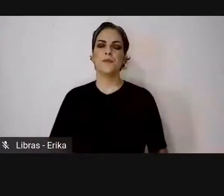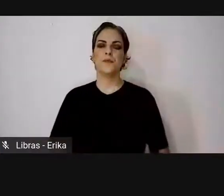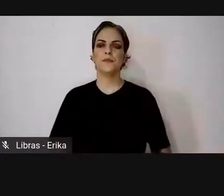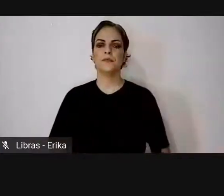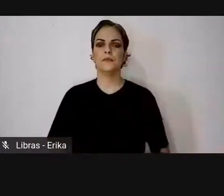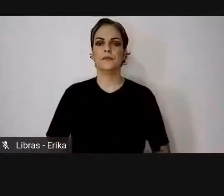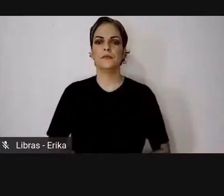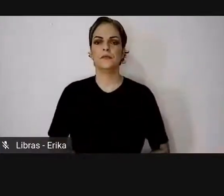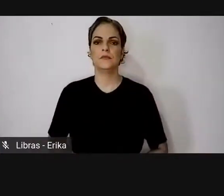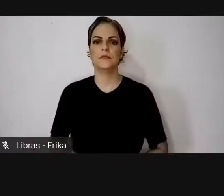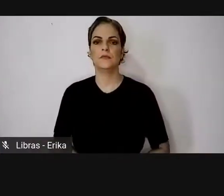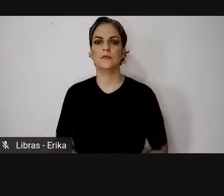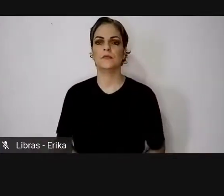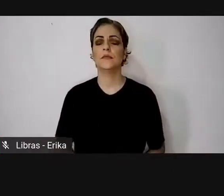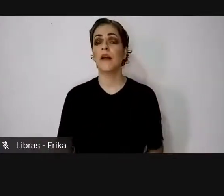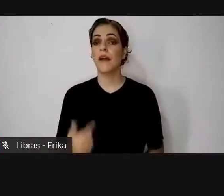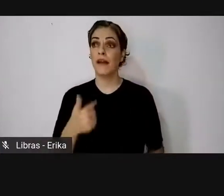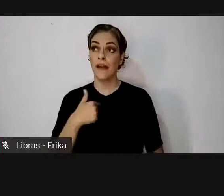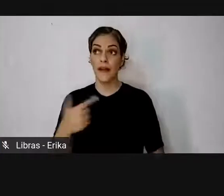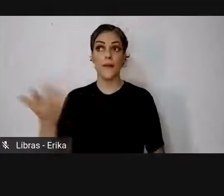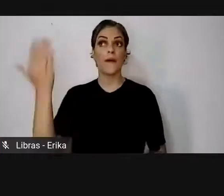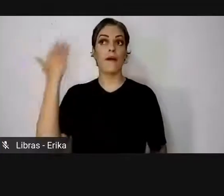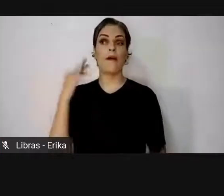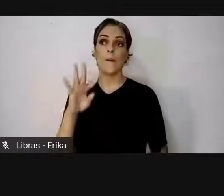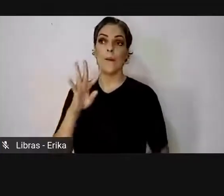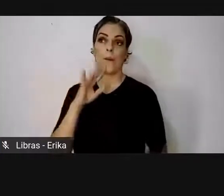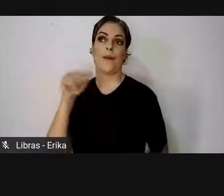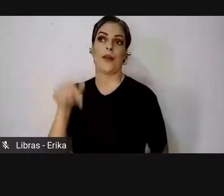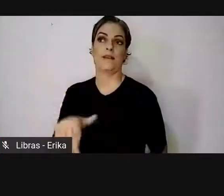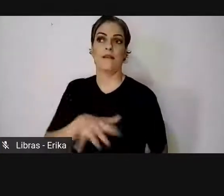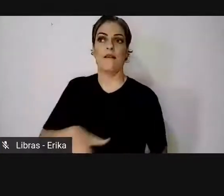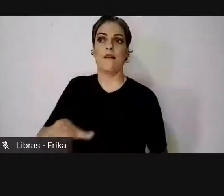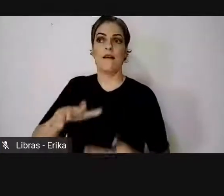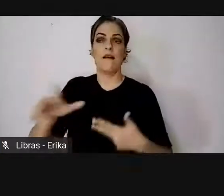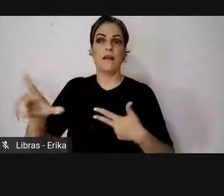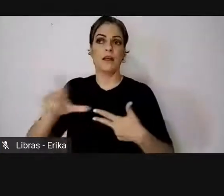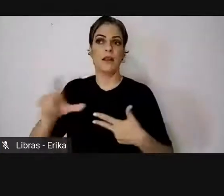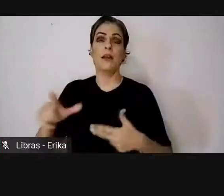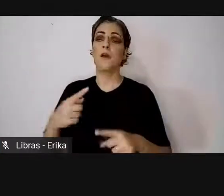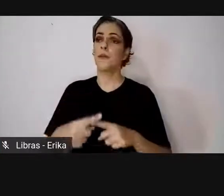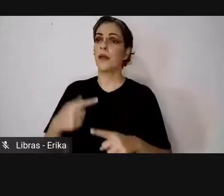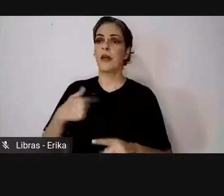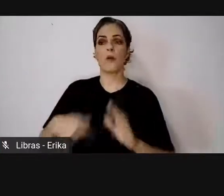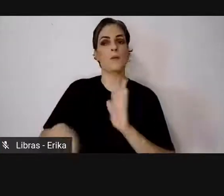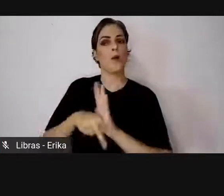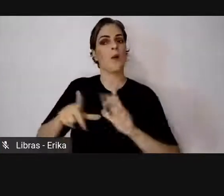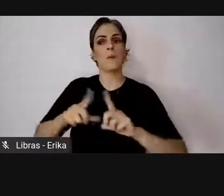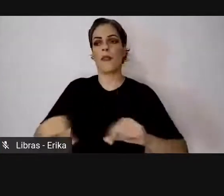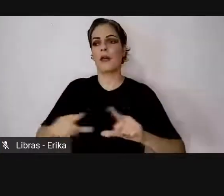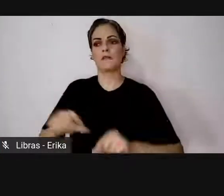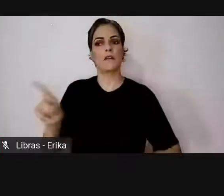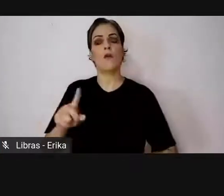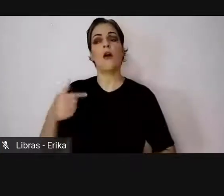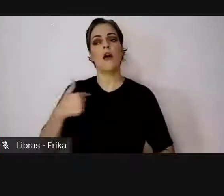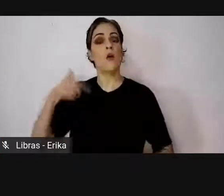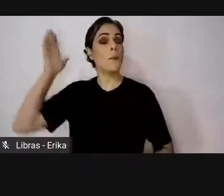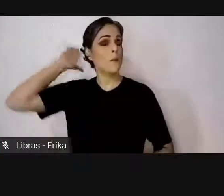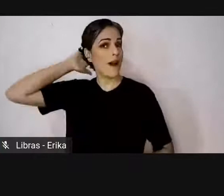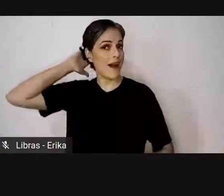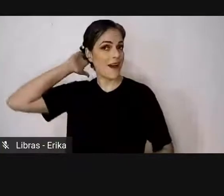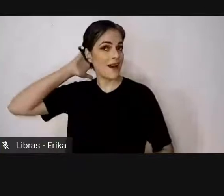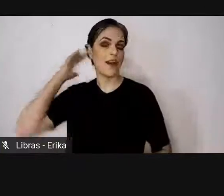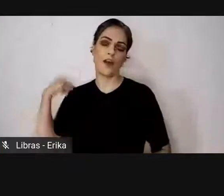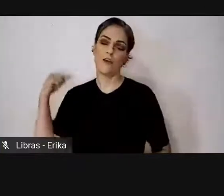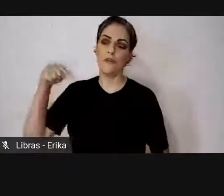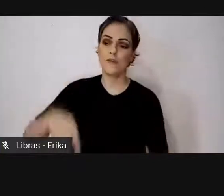Quando eu conheci o Legislativo pela Câmara dos Deputados, eu não sou de Brasília, eu sou paraense, quando eu vim a Brasília, comecei a trabalhar